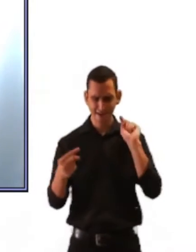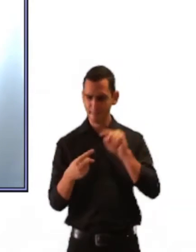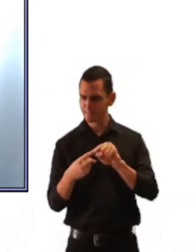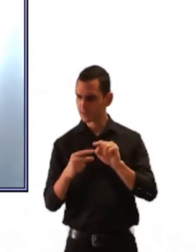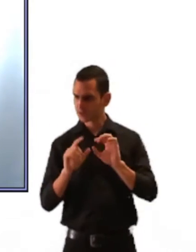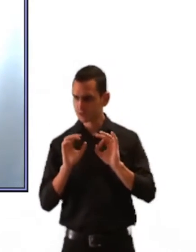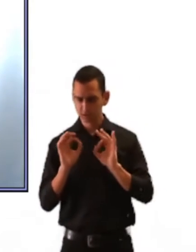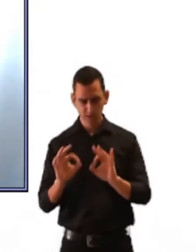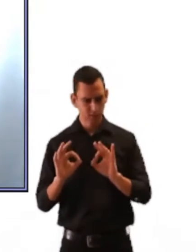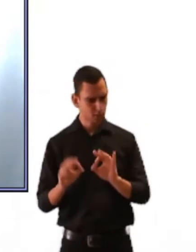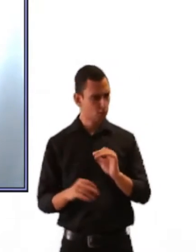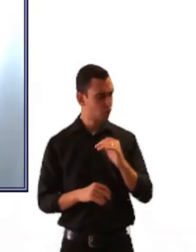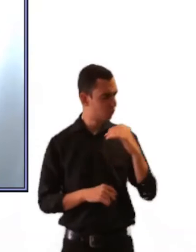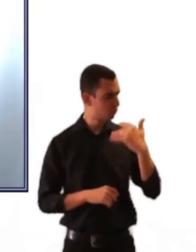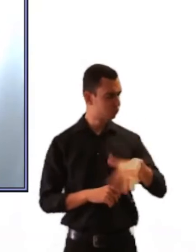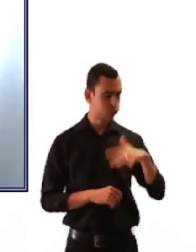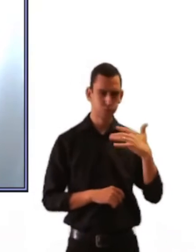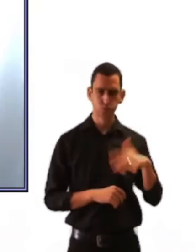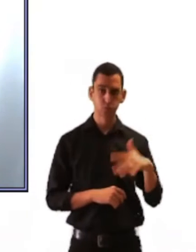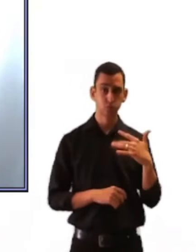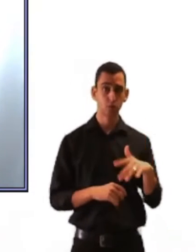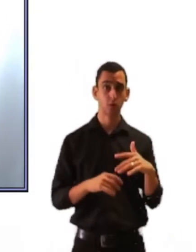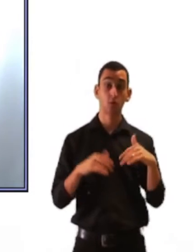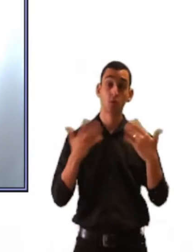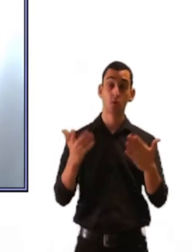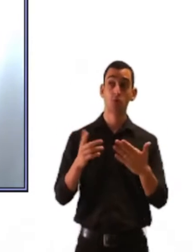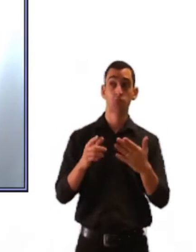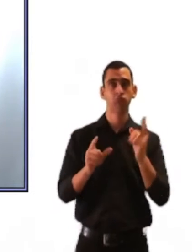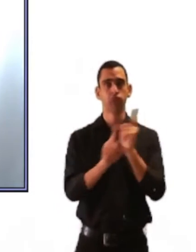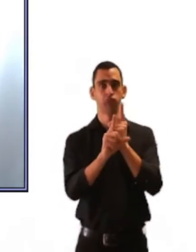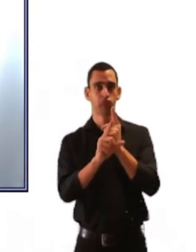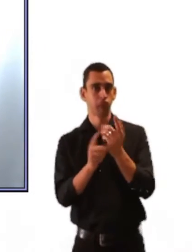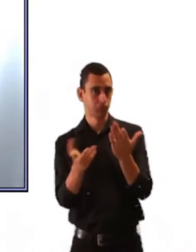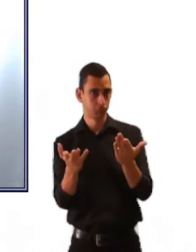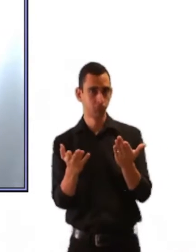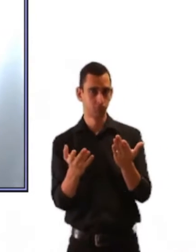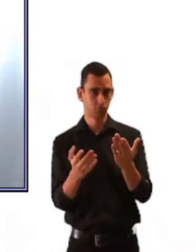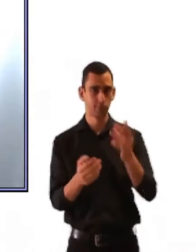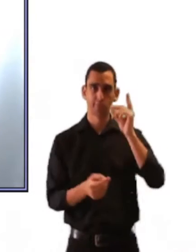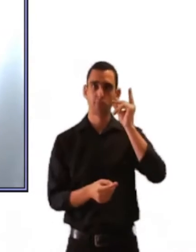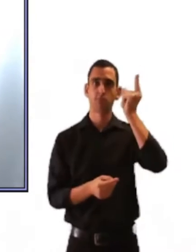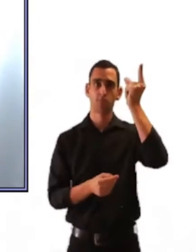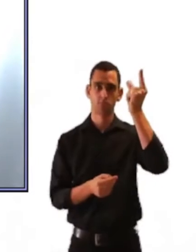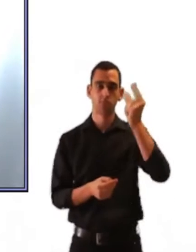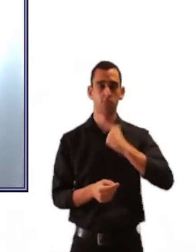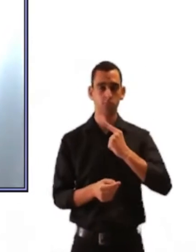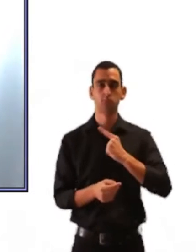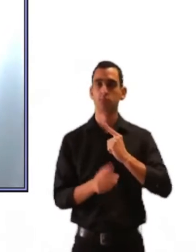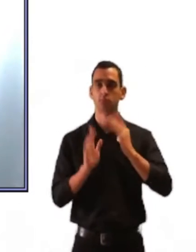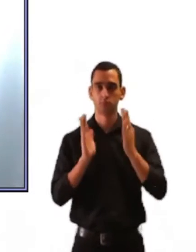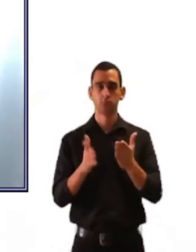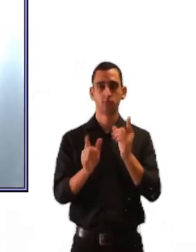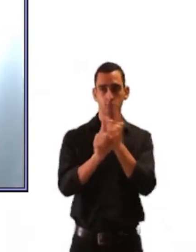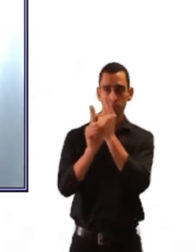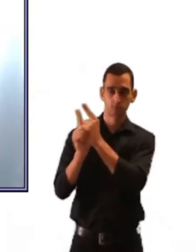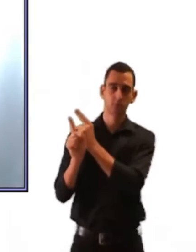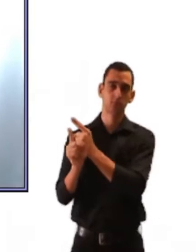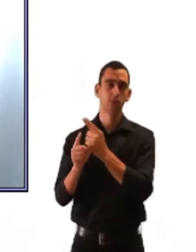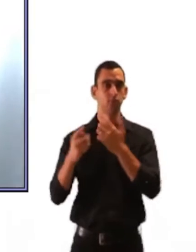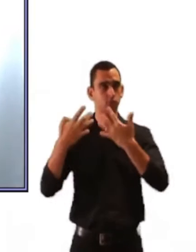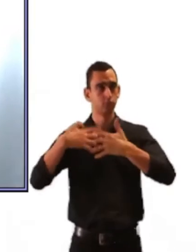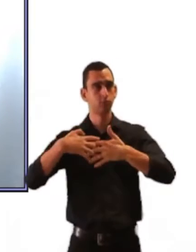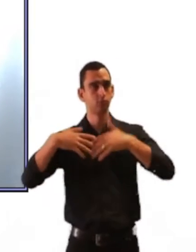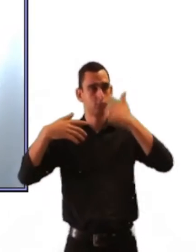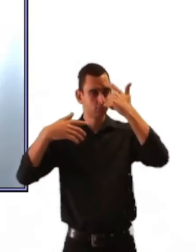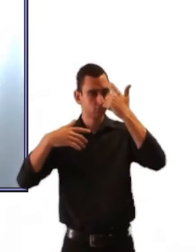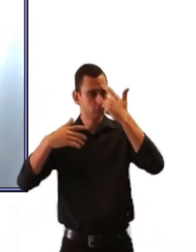encontrei, ou descobri, ou solucionei o problema. Então, isso é uma forma, um atalho mental que se